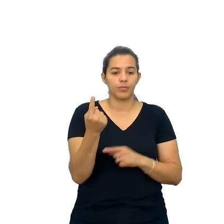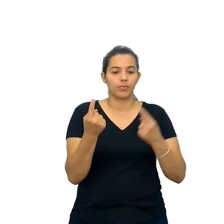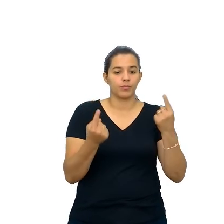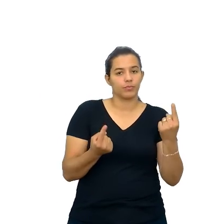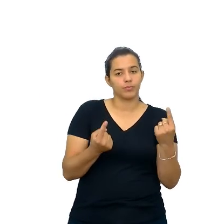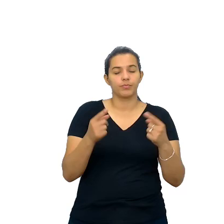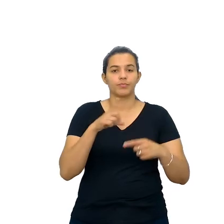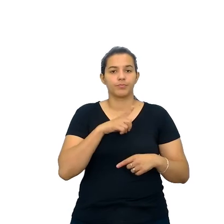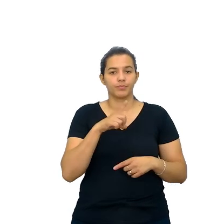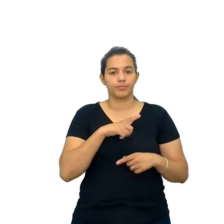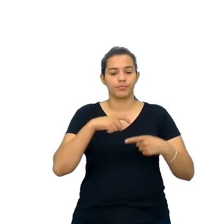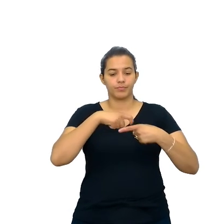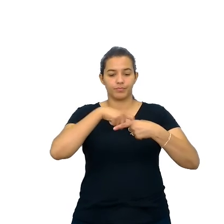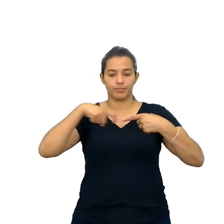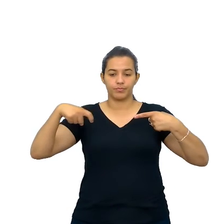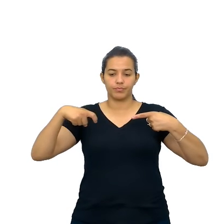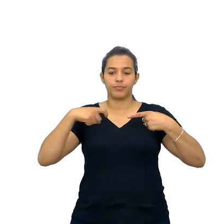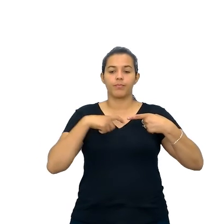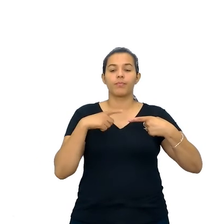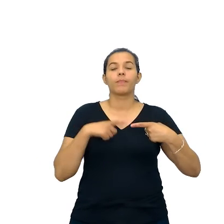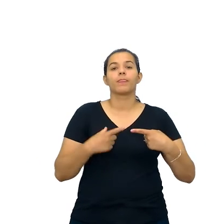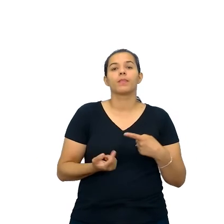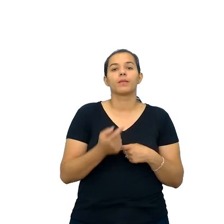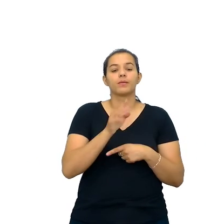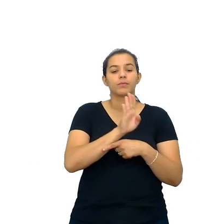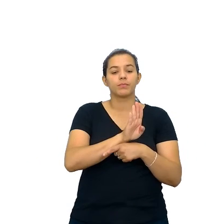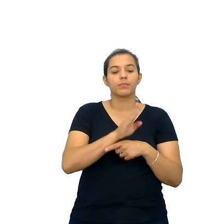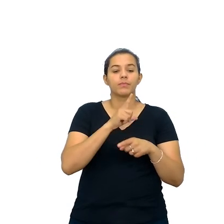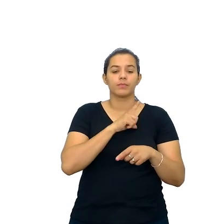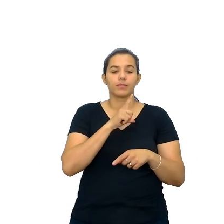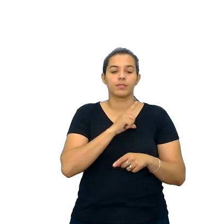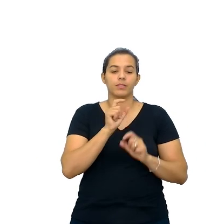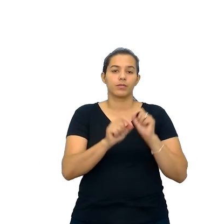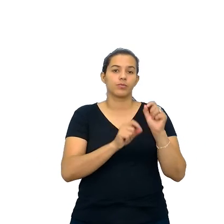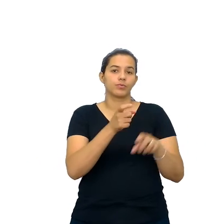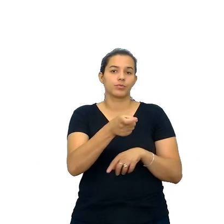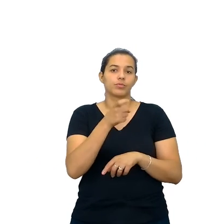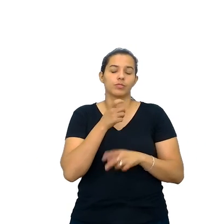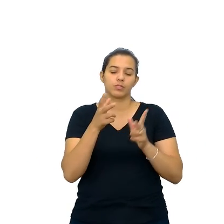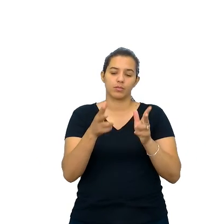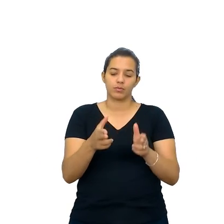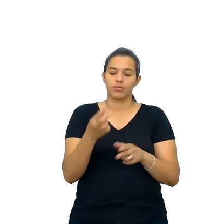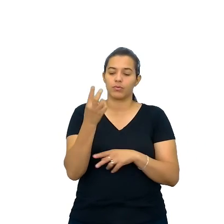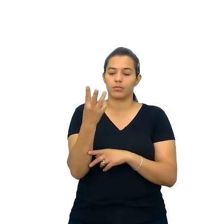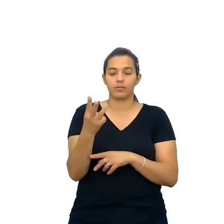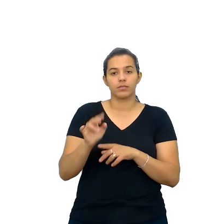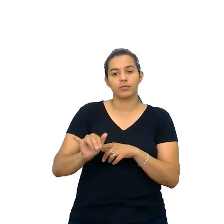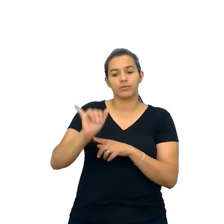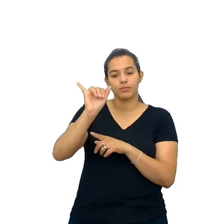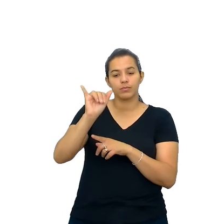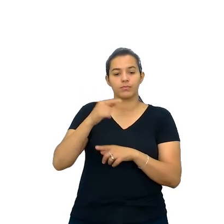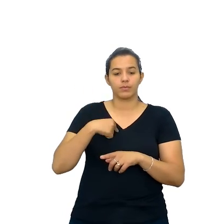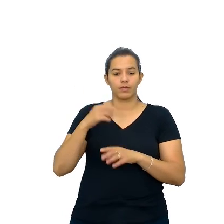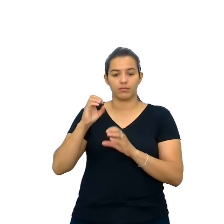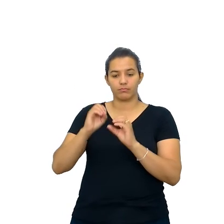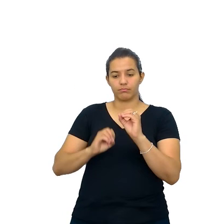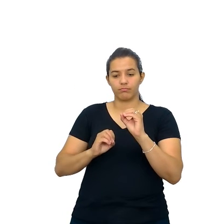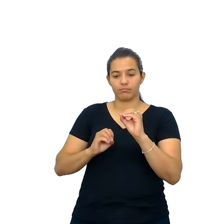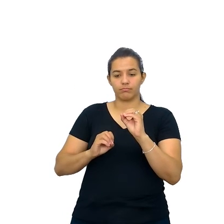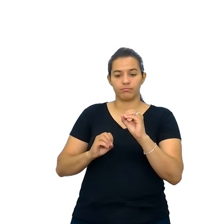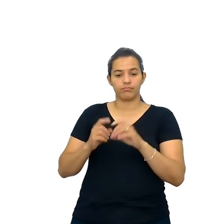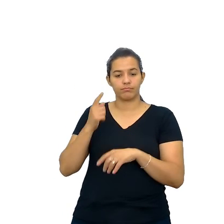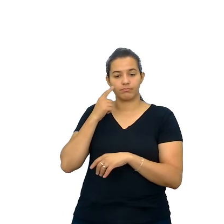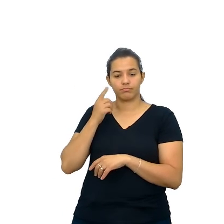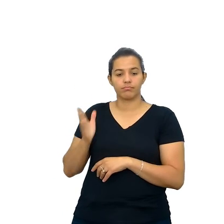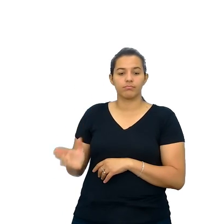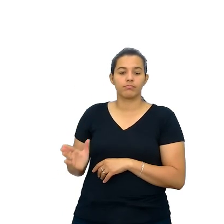1, né? No ponto B, eu tenho aqui para o X igual a 3 e o Y está lá no zero, né? Então,